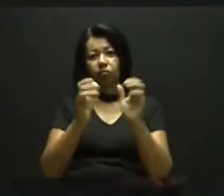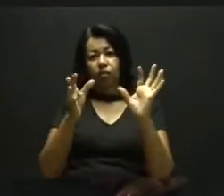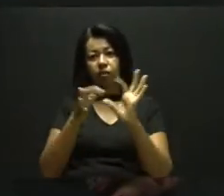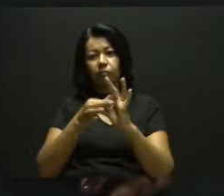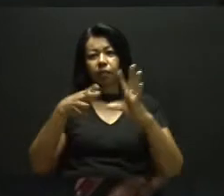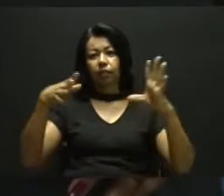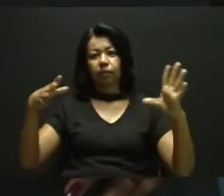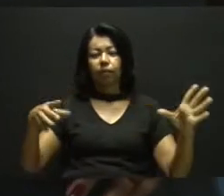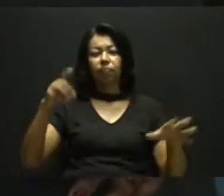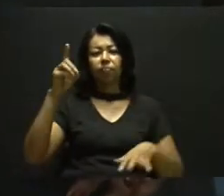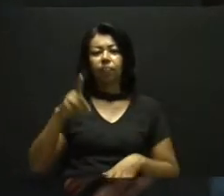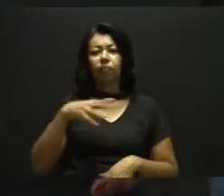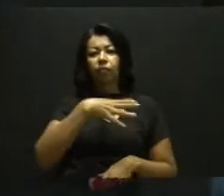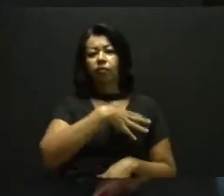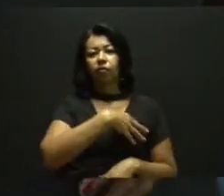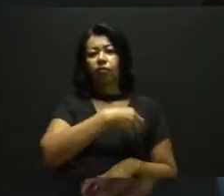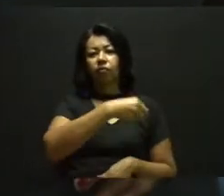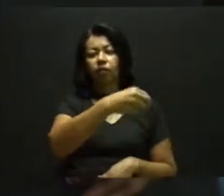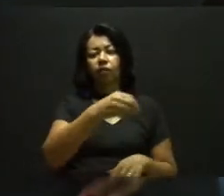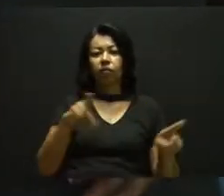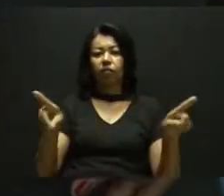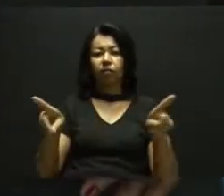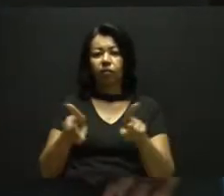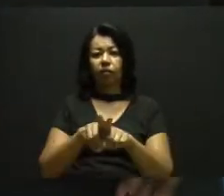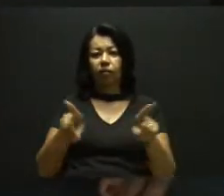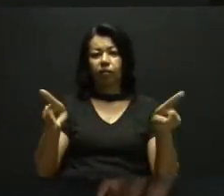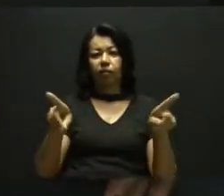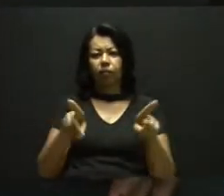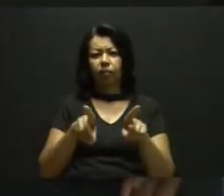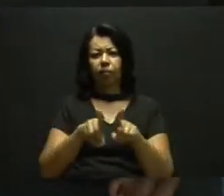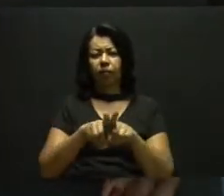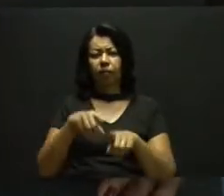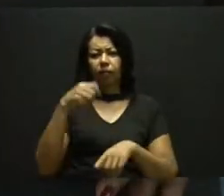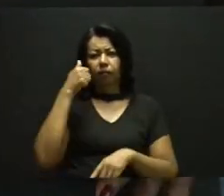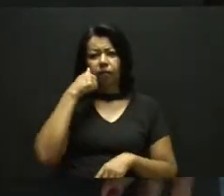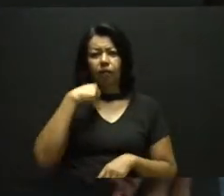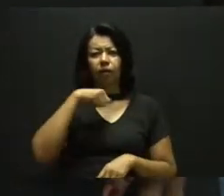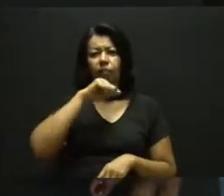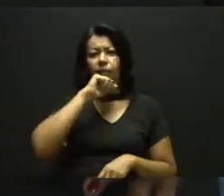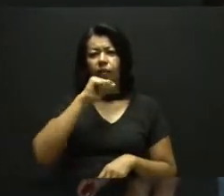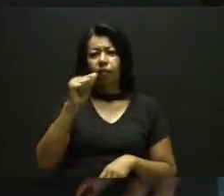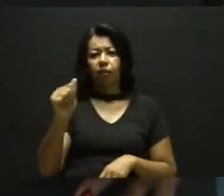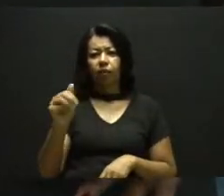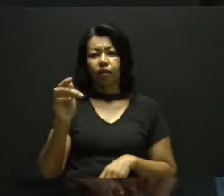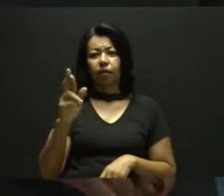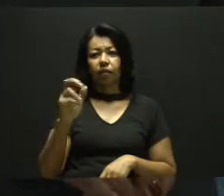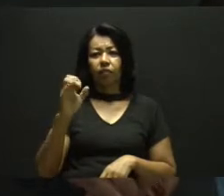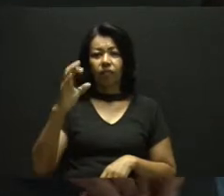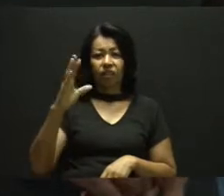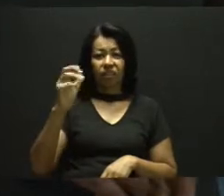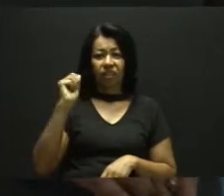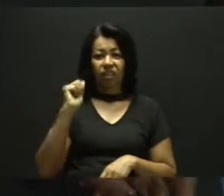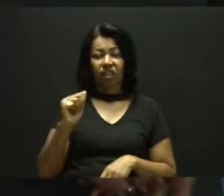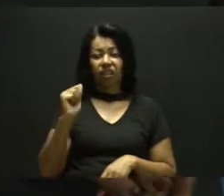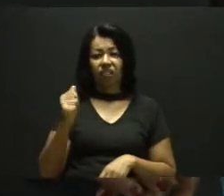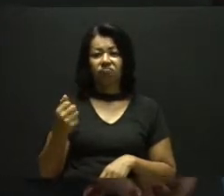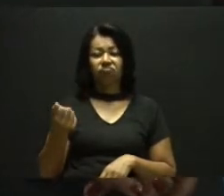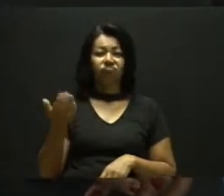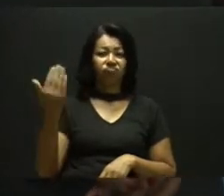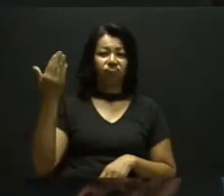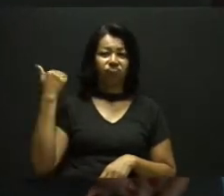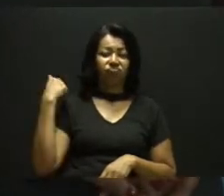sendo fifa também da manhã a áfrica aruanda dos